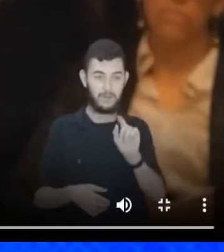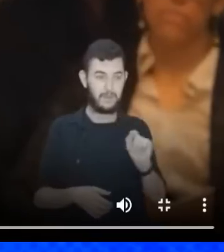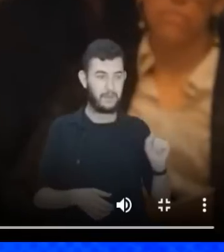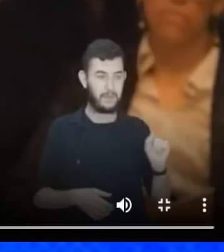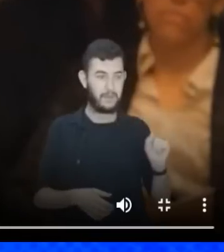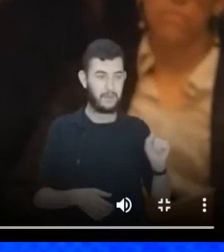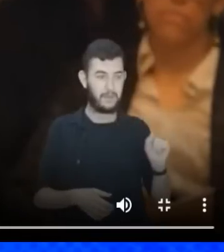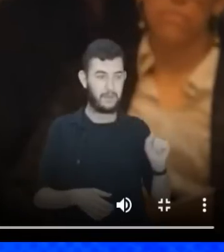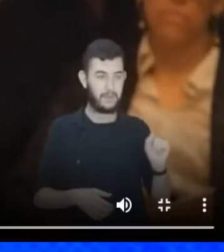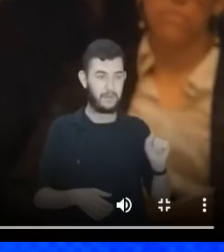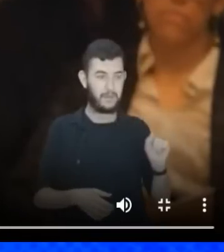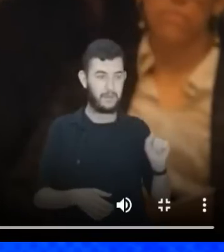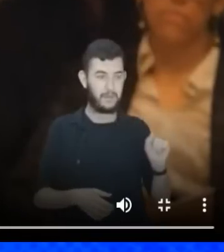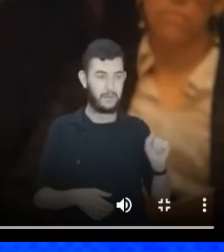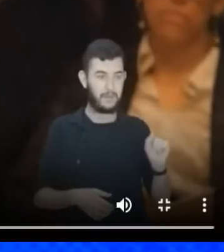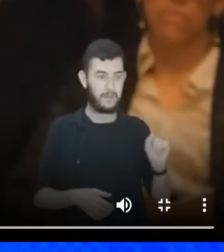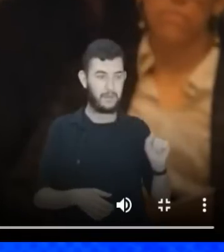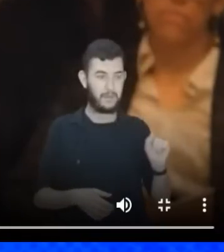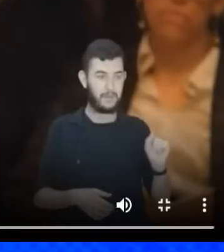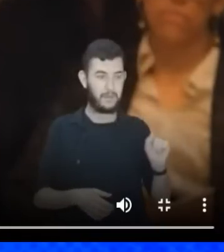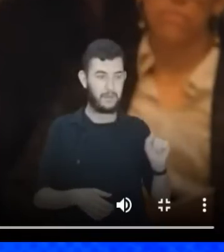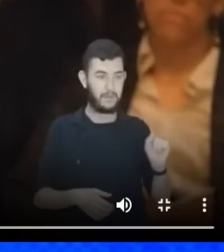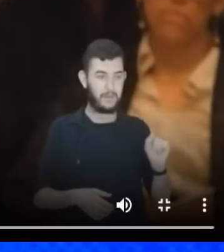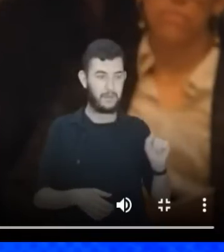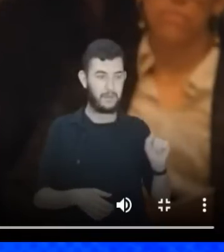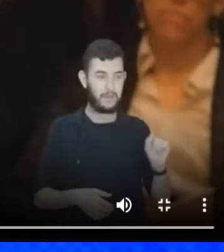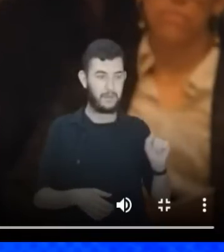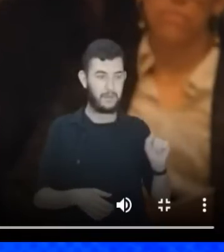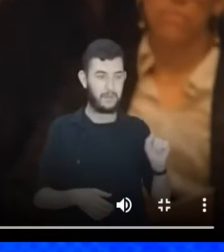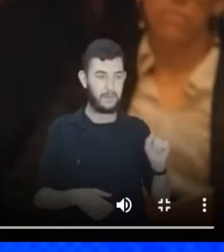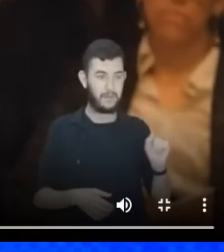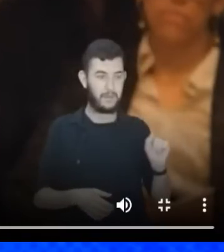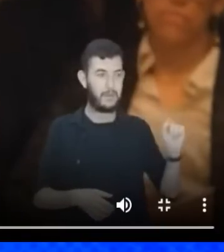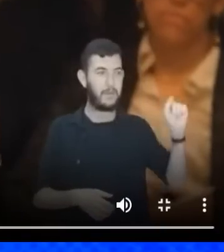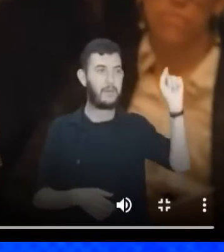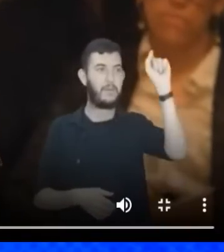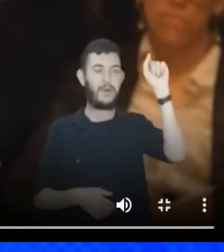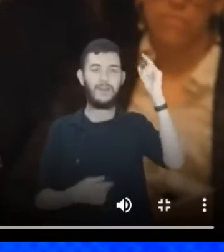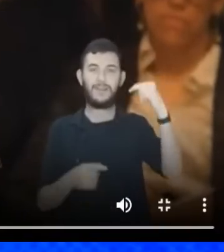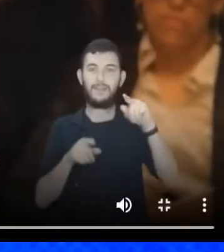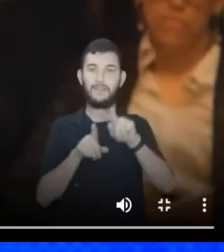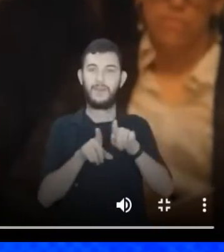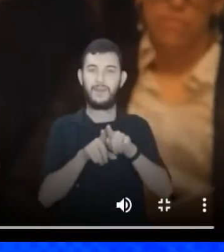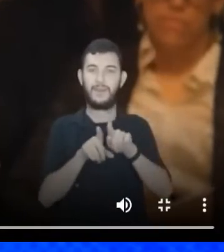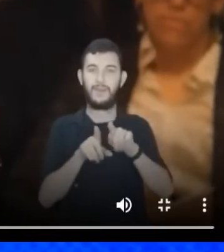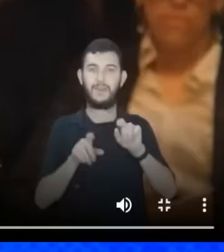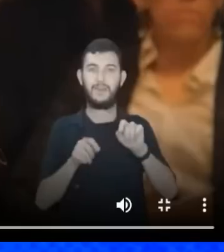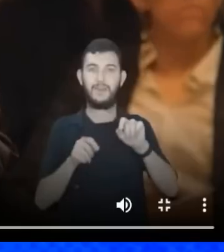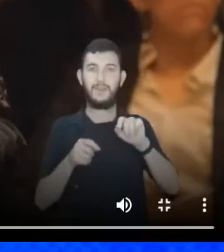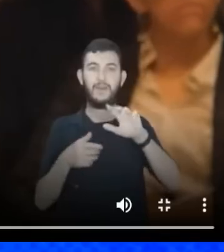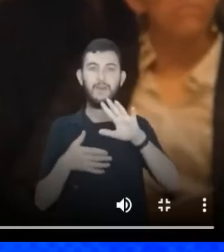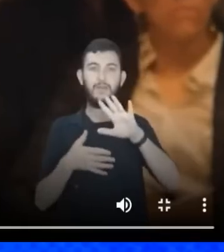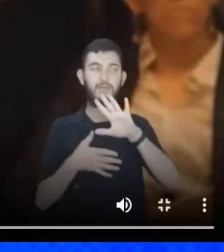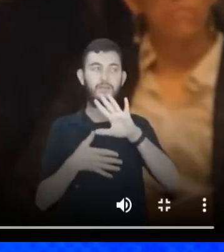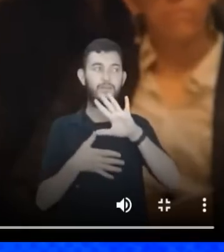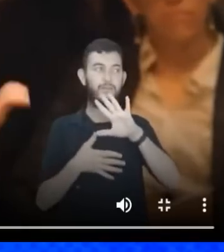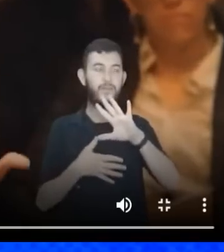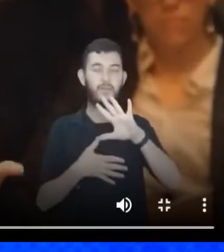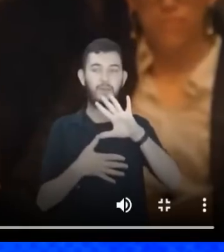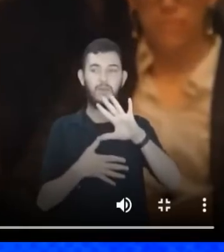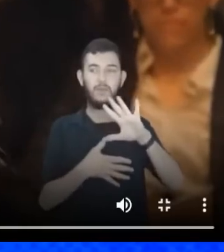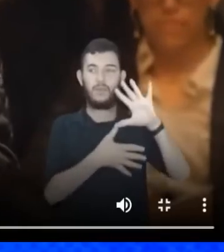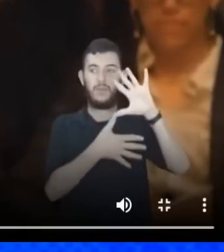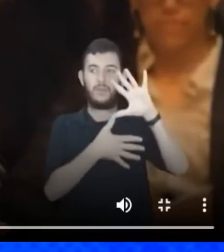países. Ou talvez também de outros presídios pelo Brasil. Foram cartas que, na verdade,